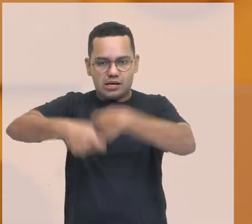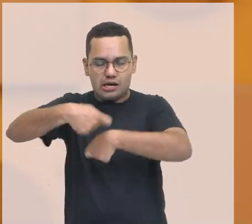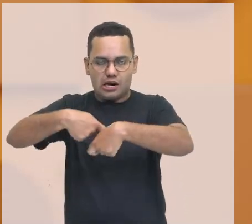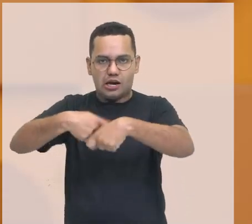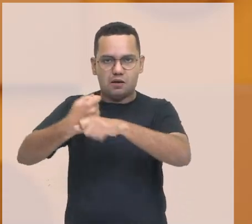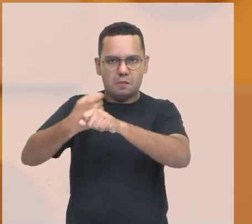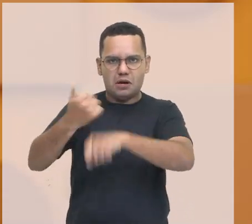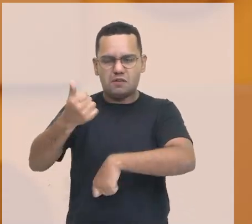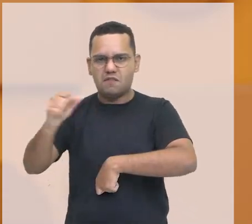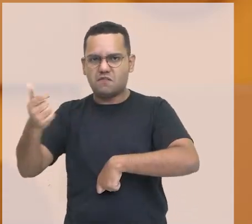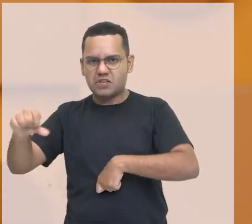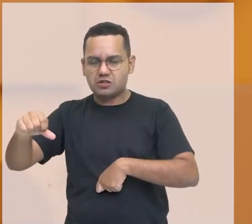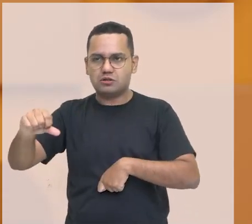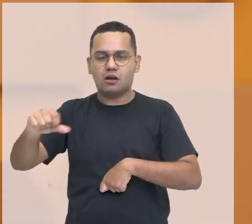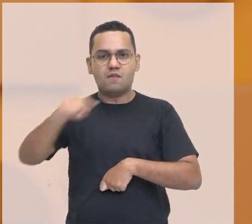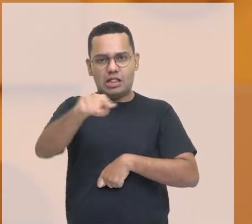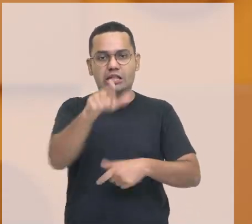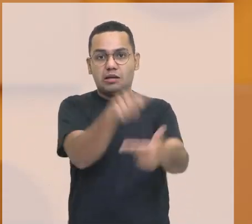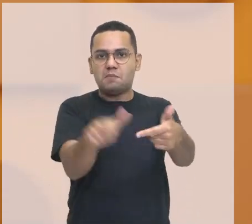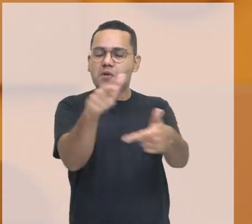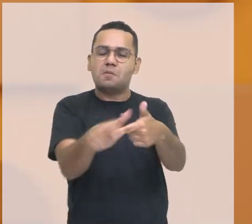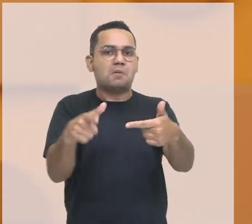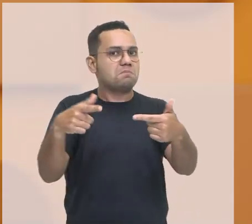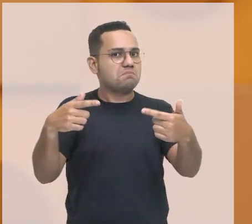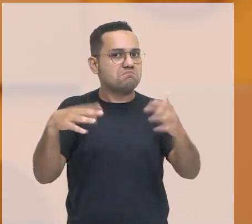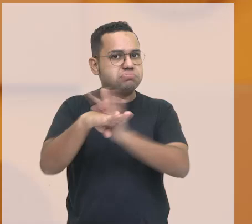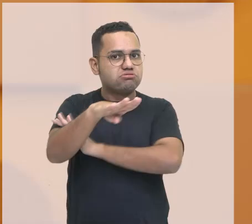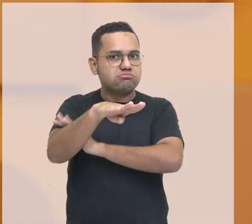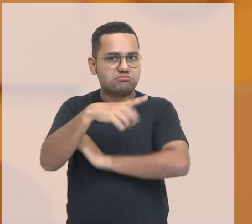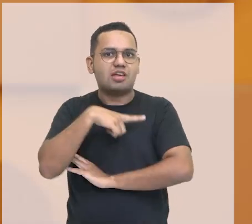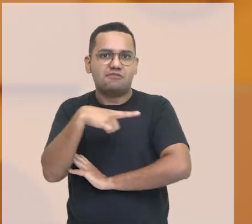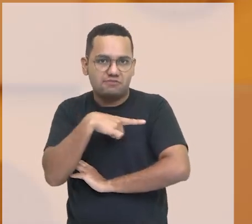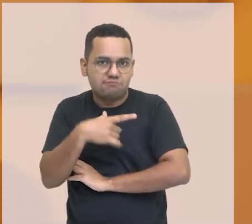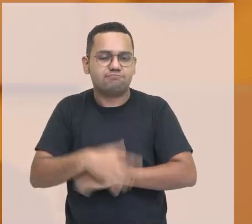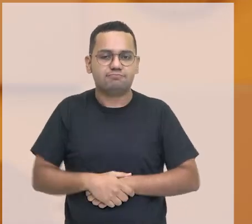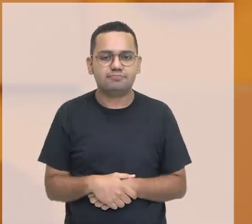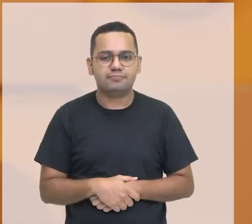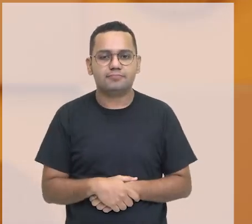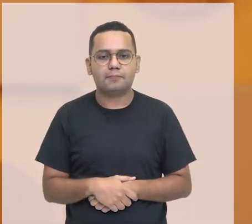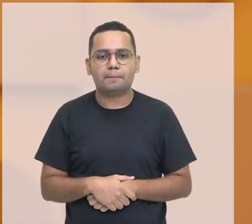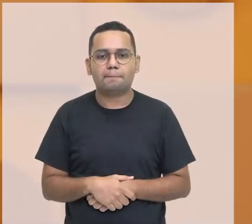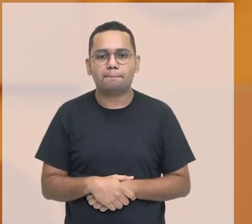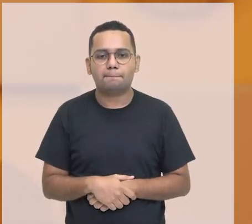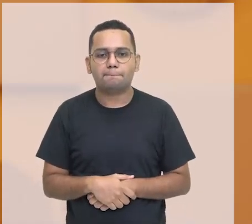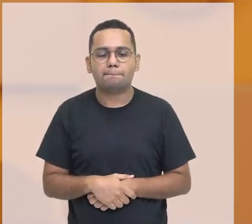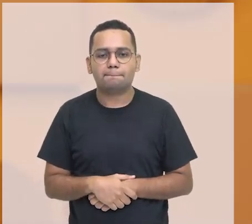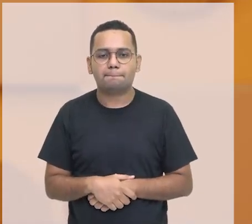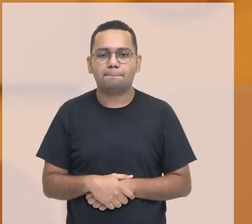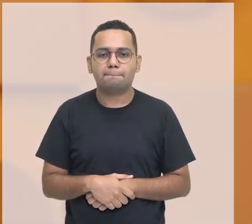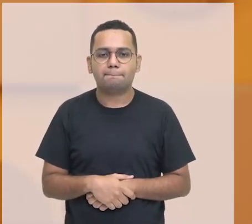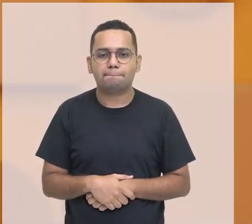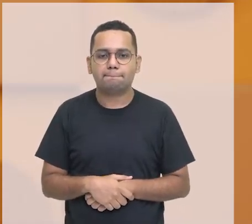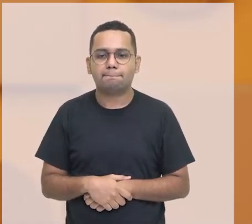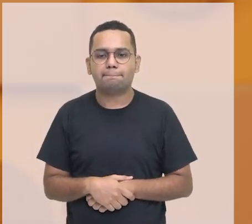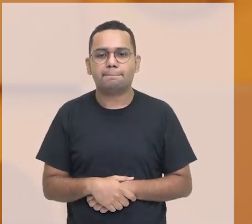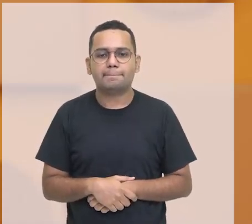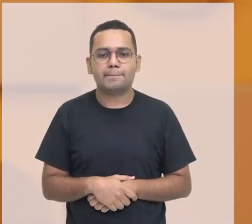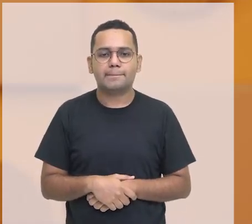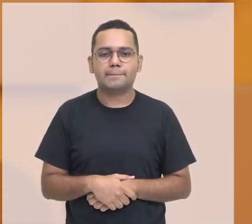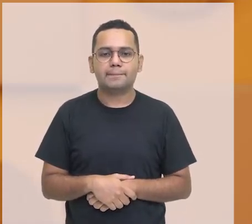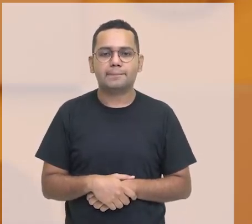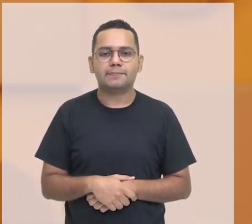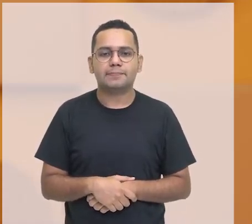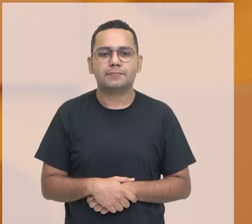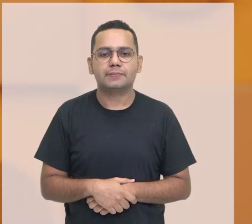ruim, ficou pior ainda. A gente vê, então, todo um contexto que, basicamente, favorece o surgimento